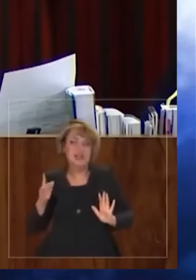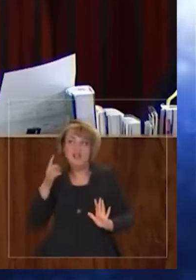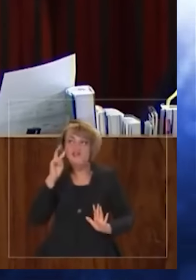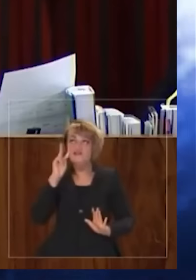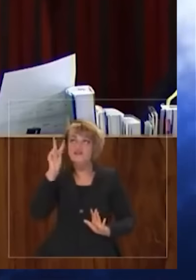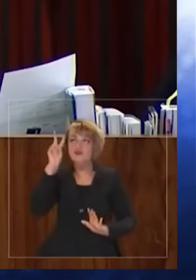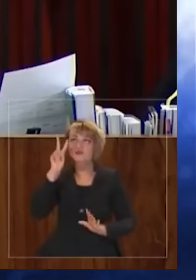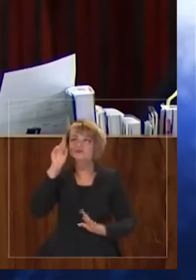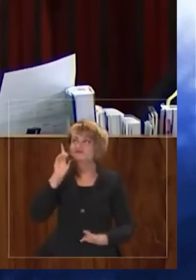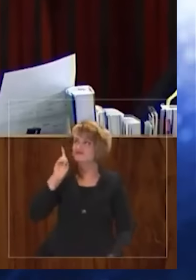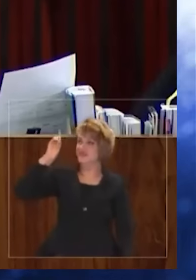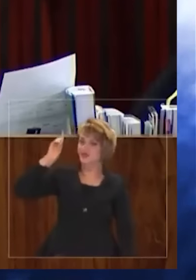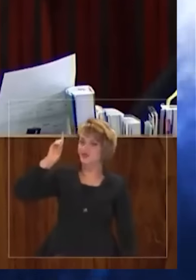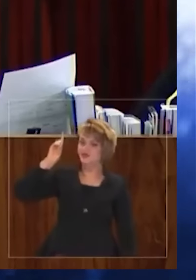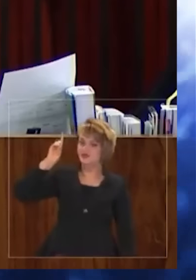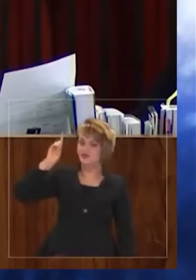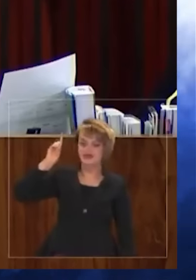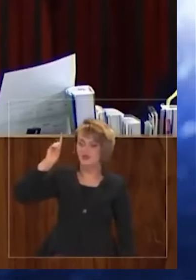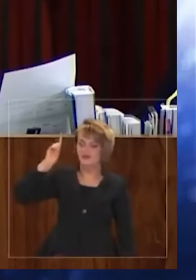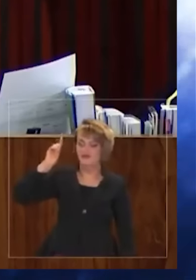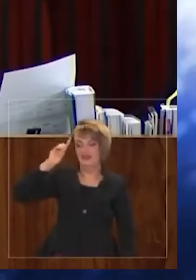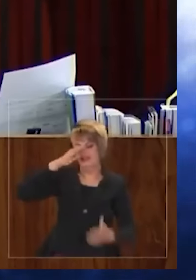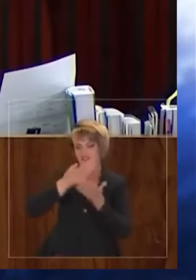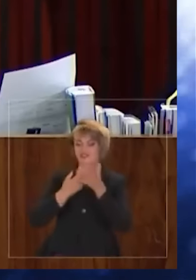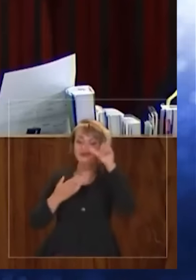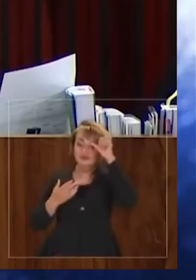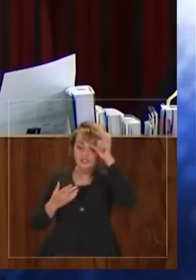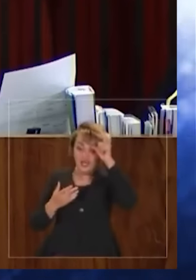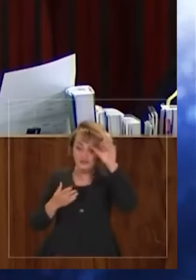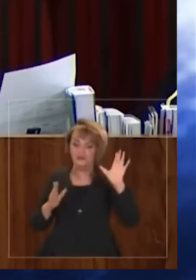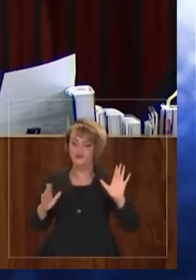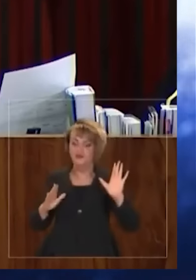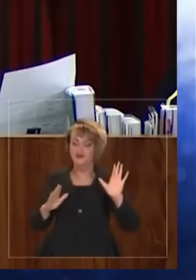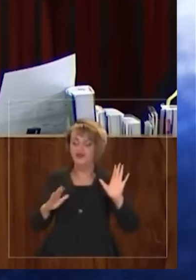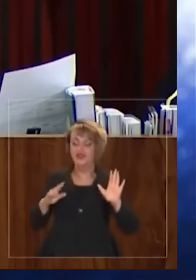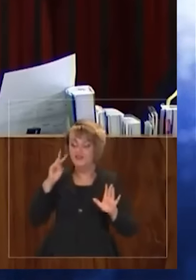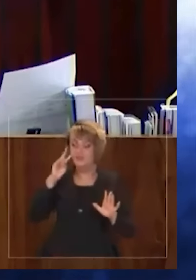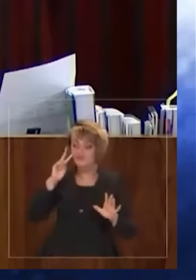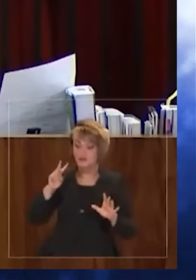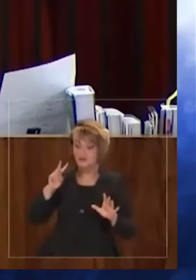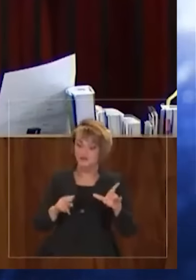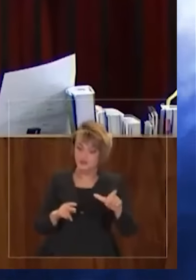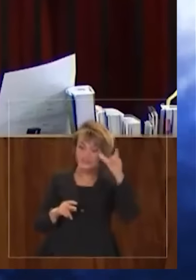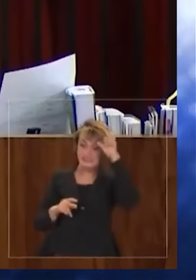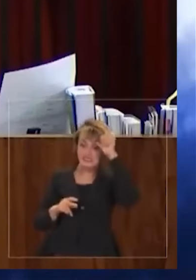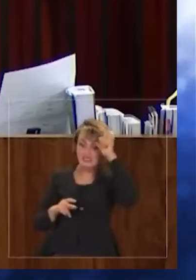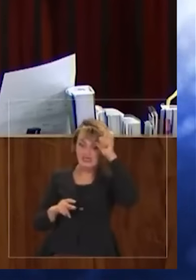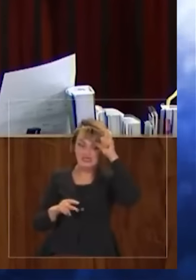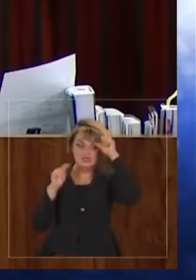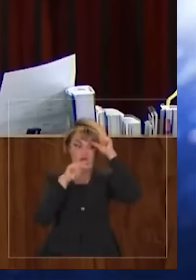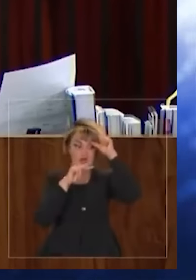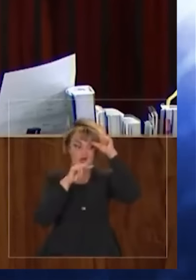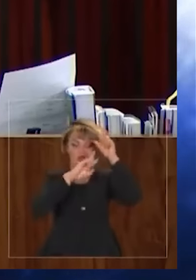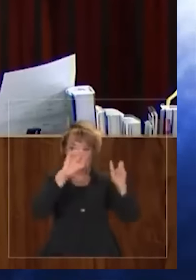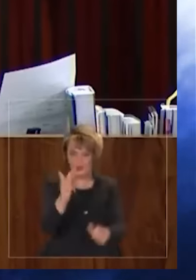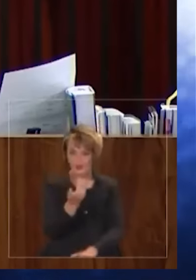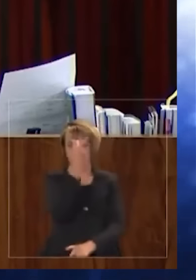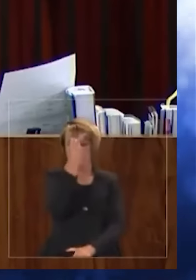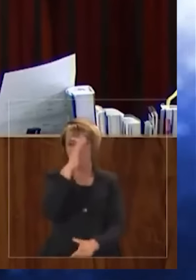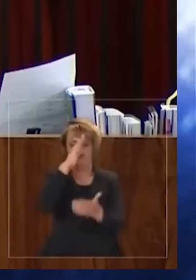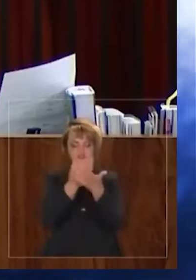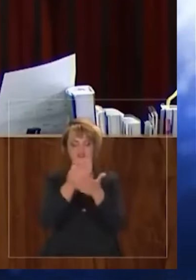porque ele é é não viu uma luz porque ele é satanista então ele viu o demônio e mudou de ideia